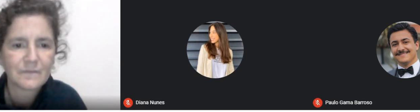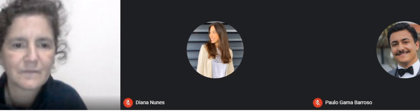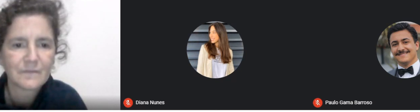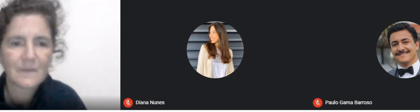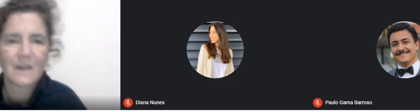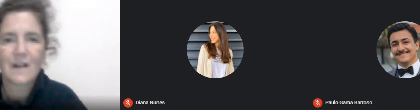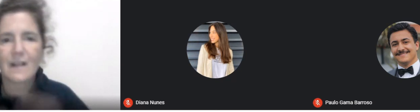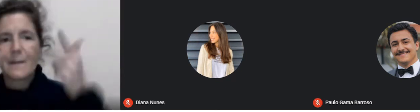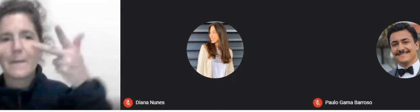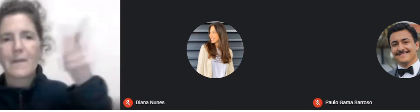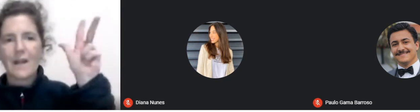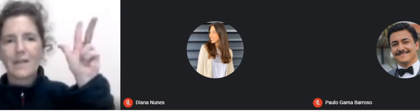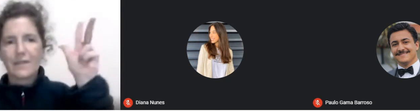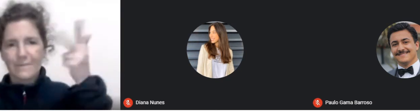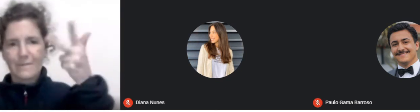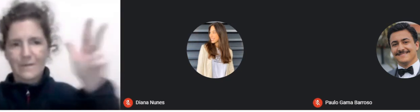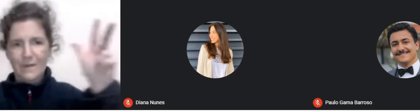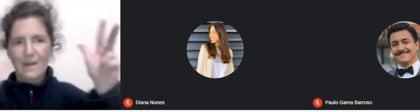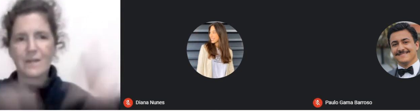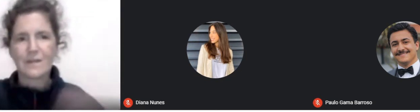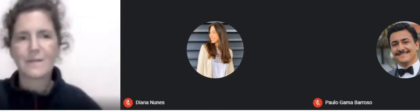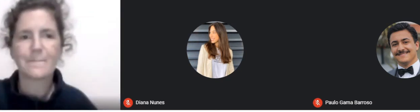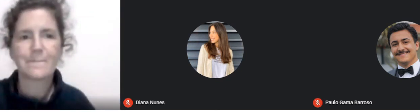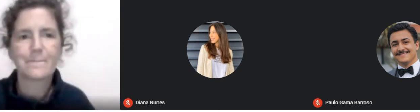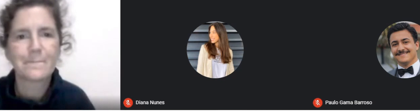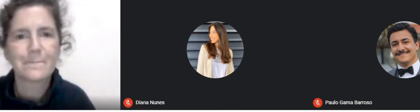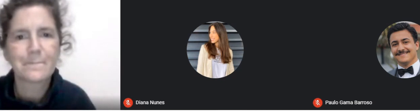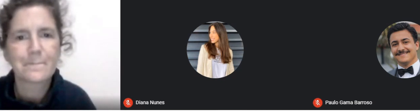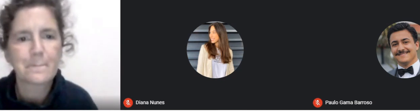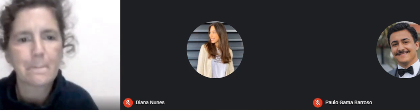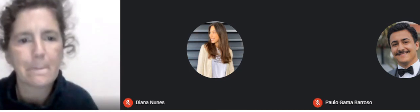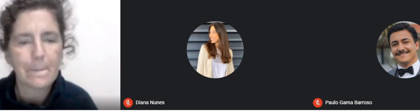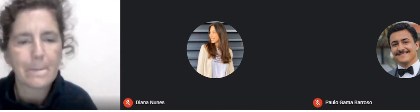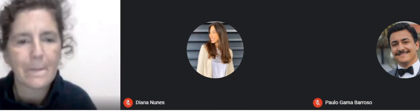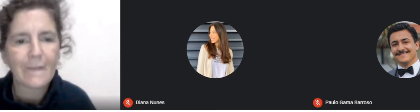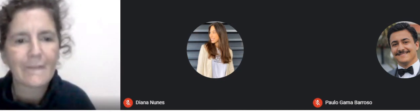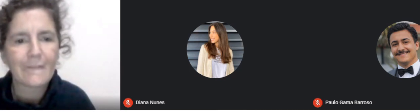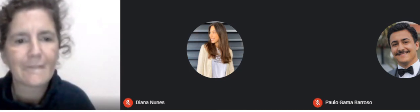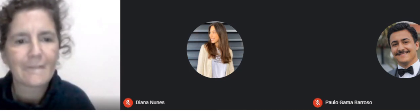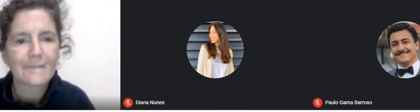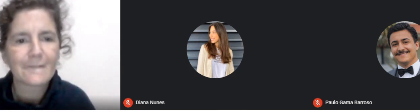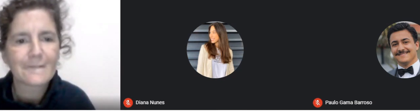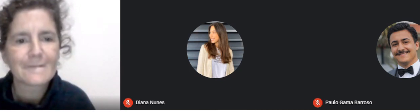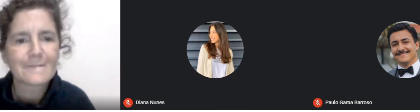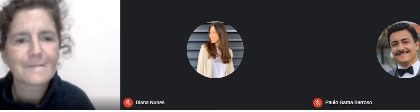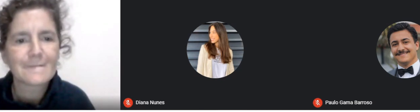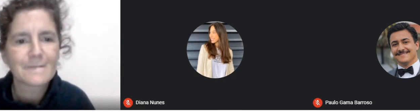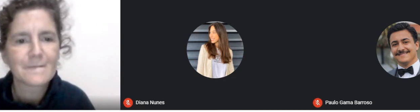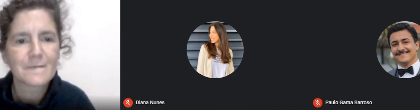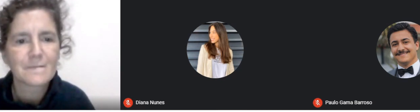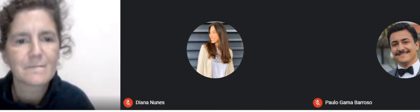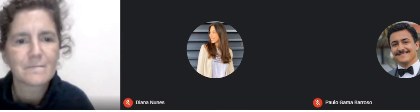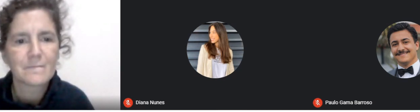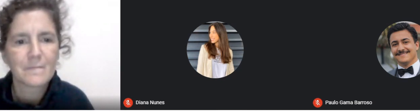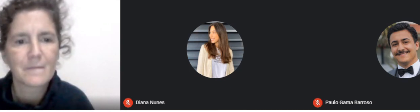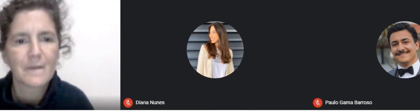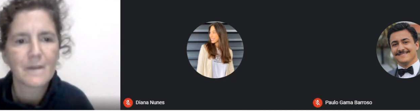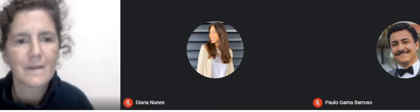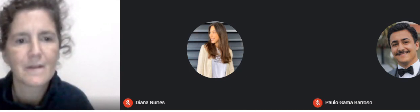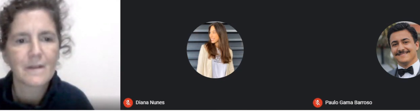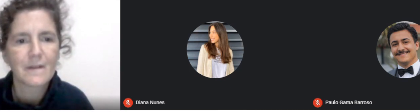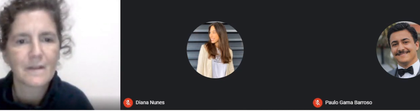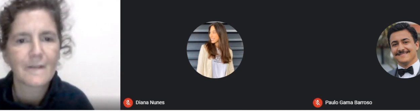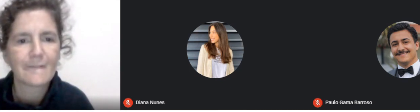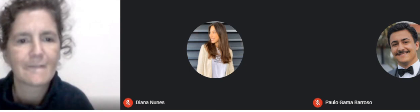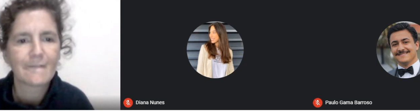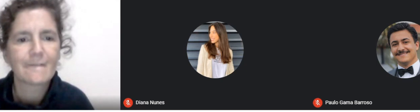da Avenida da Liberdade. Sim. Ela, aí há cerca de 2 anos, ia na Avenida da Liberdade, ia com